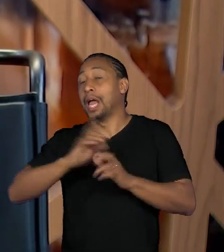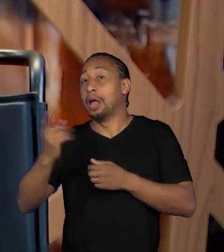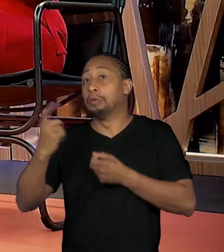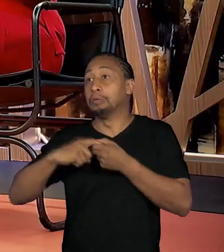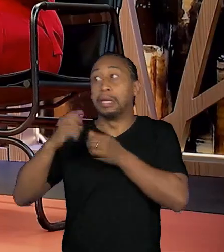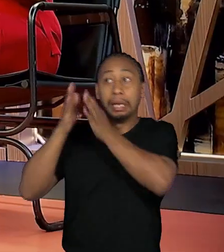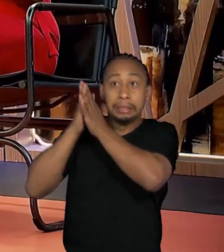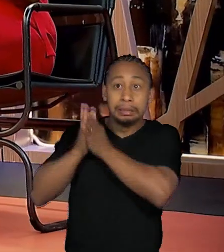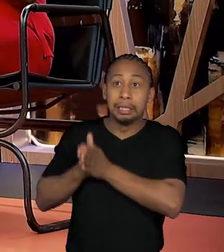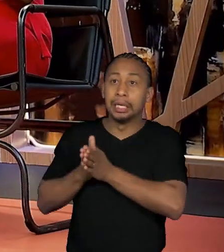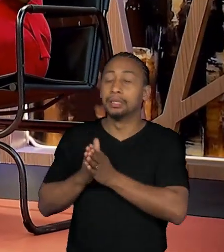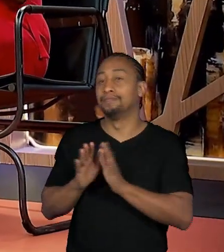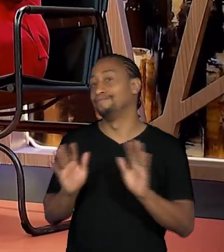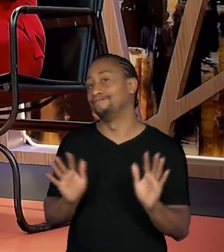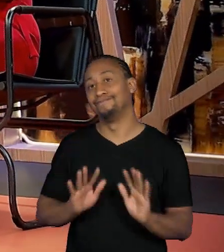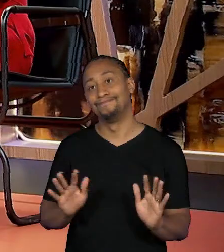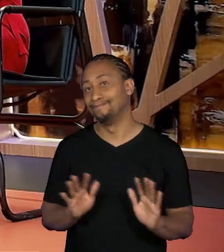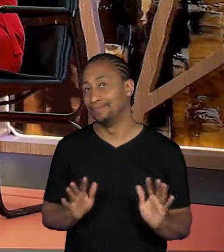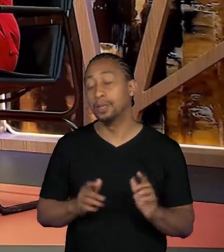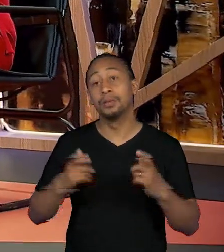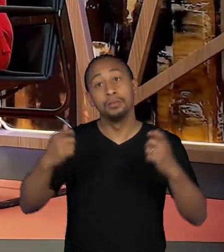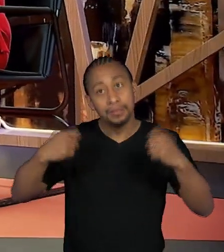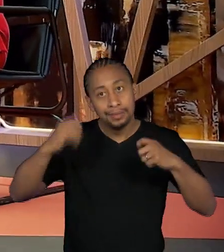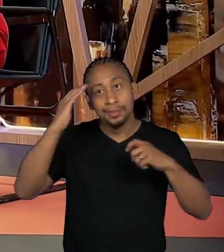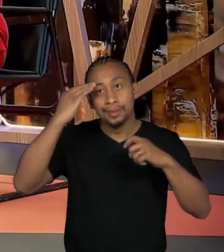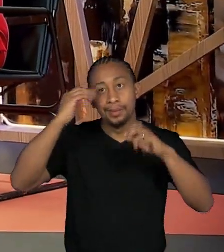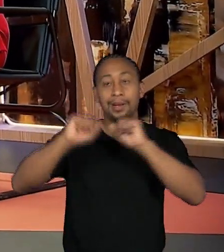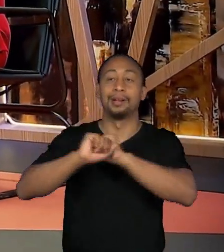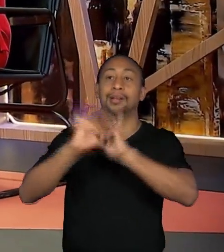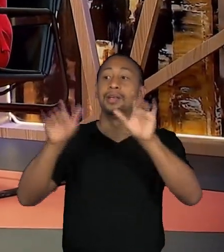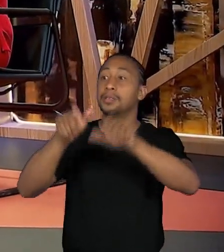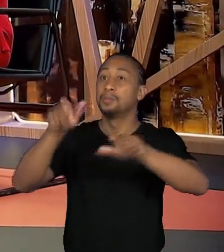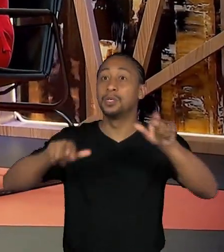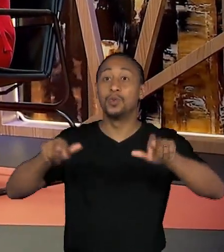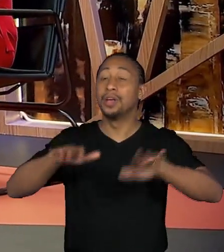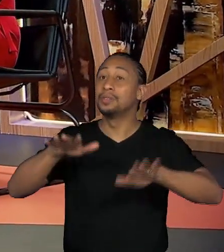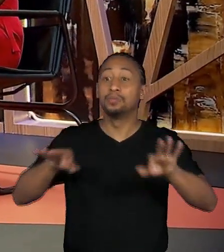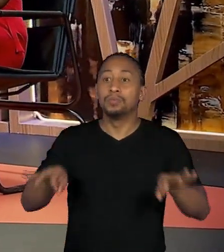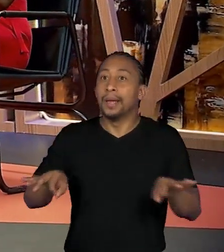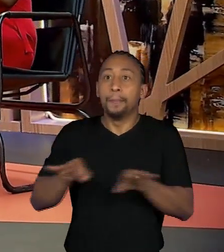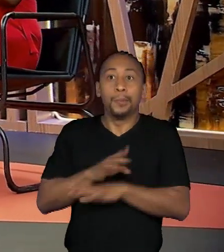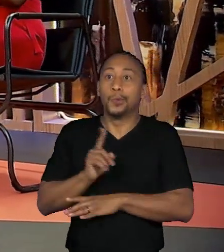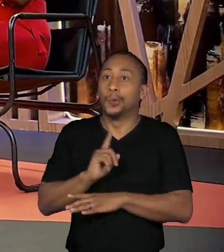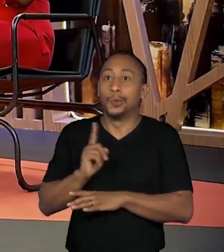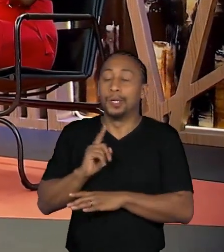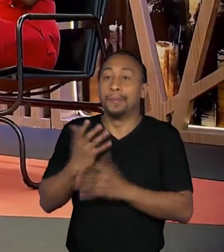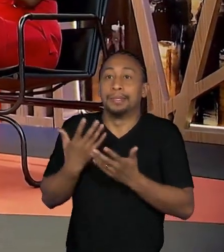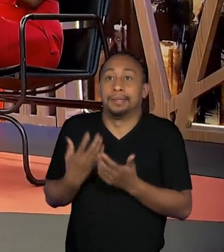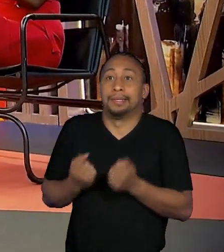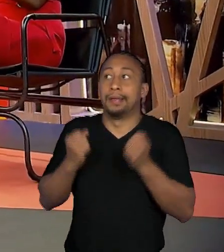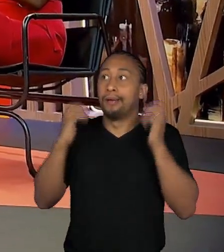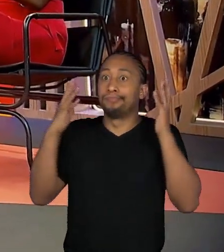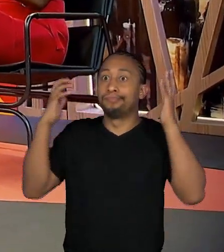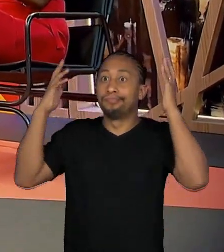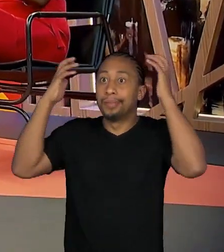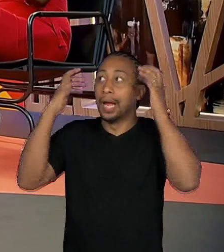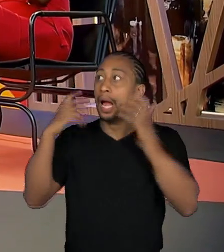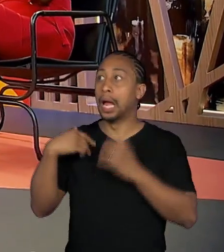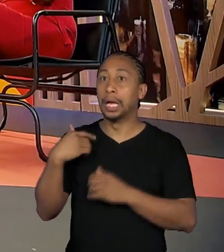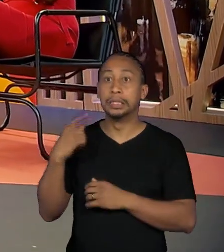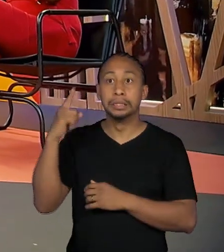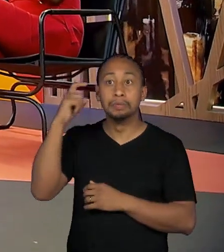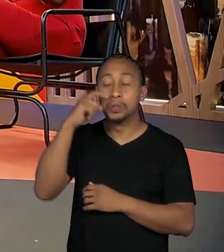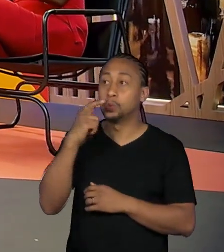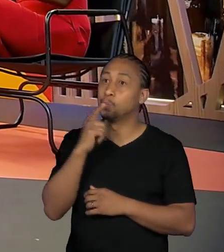alisado. A gente precisa entender isso, né? Nem toda pessoa está preparada e não tem que estar para pagar o preço